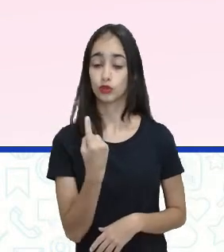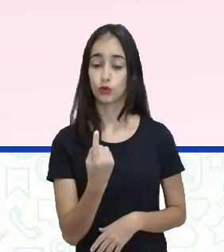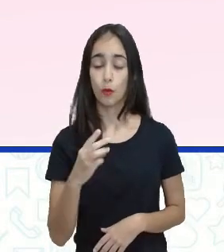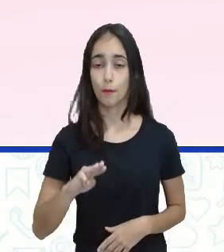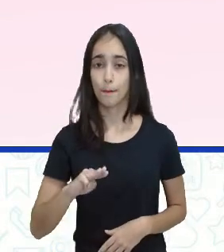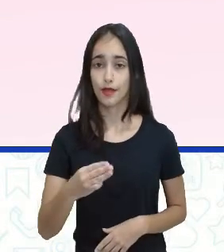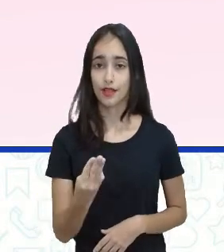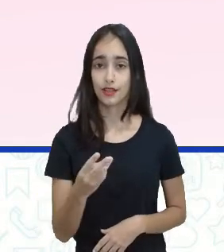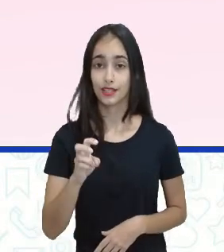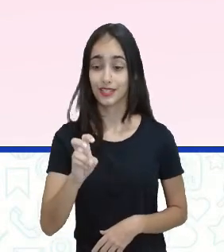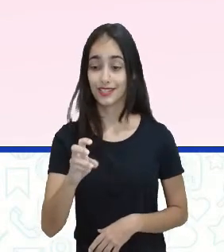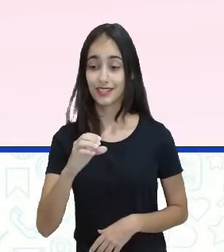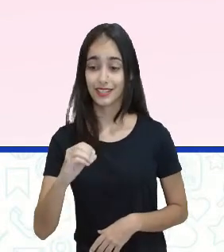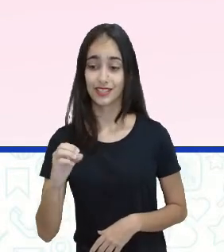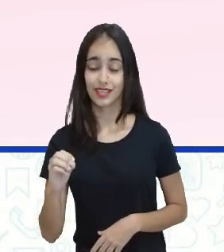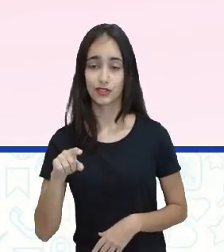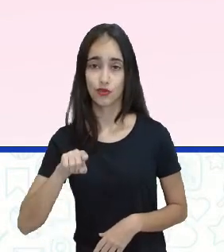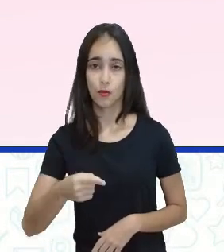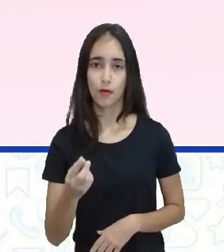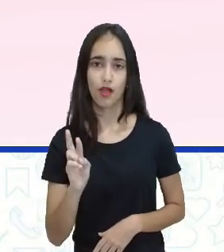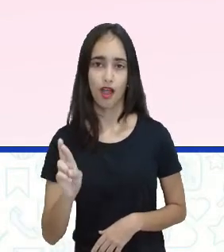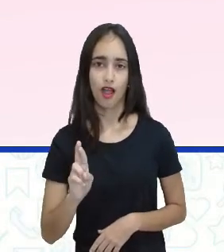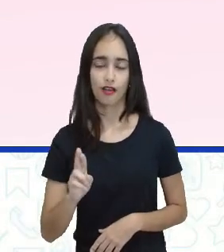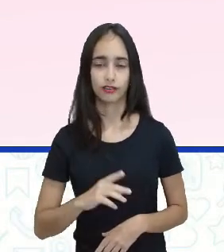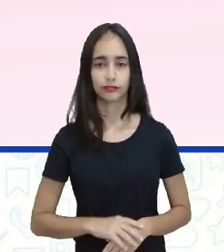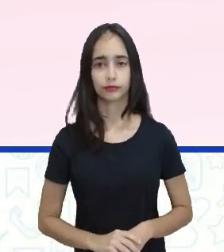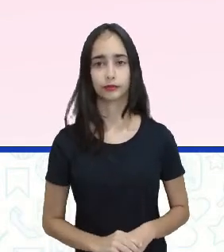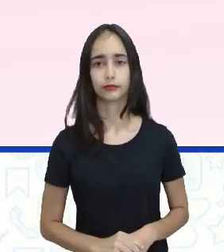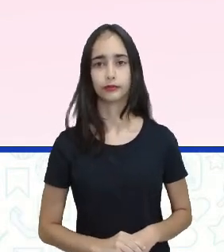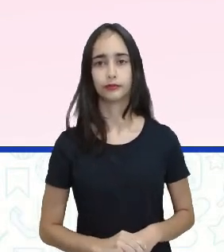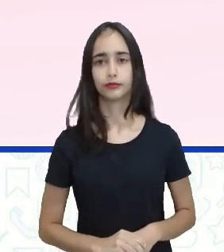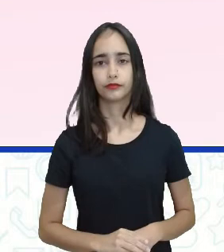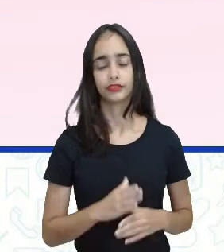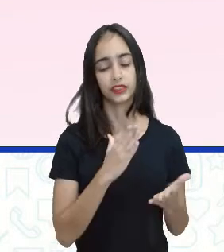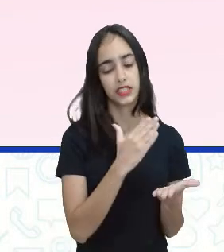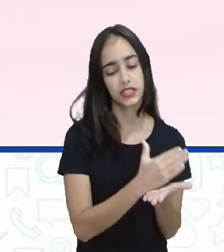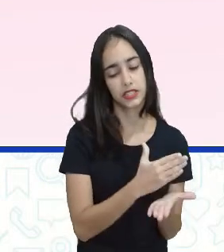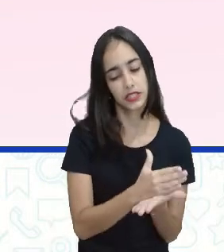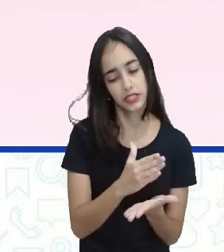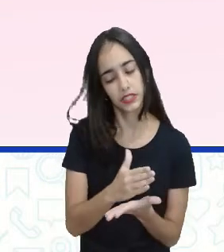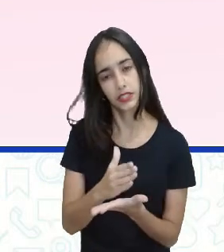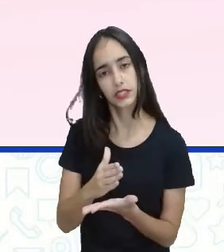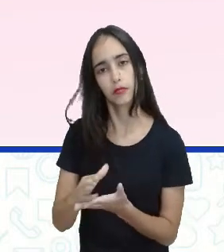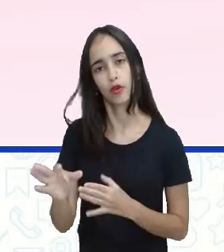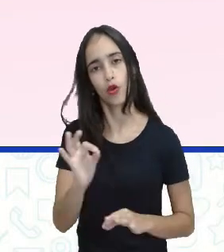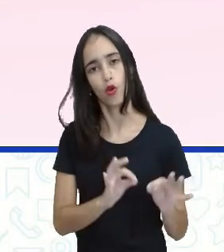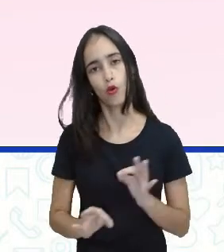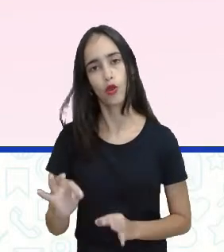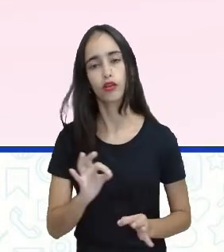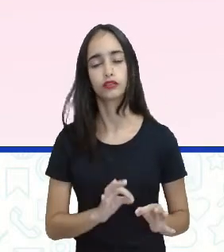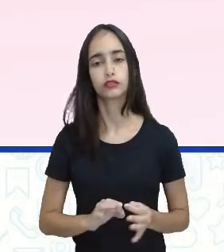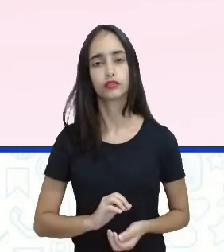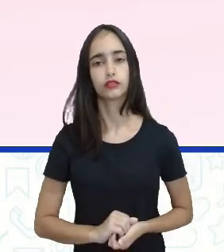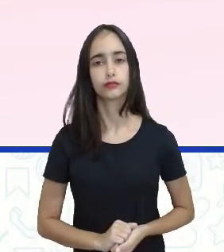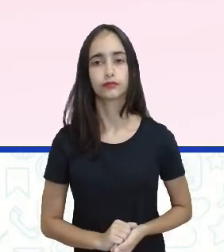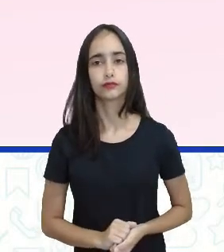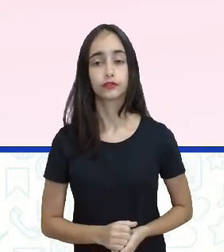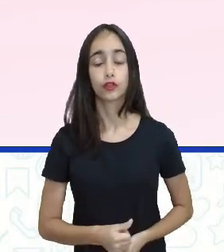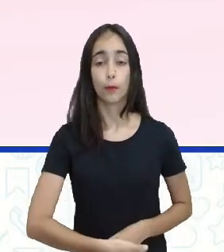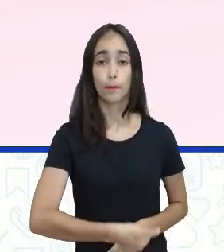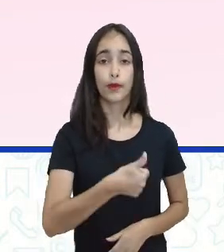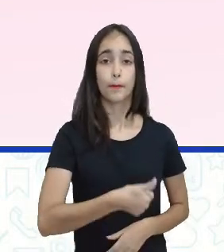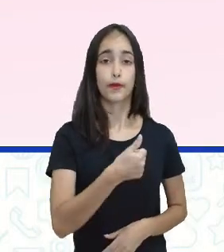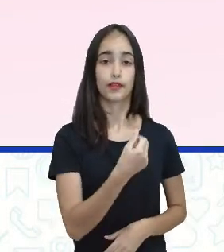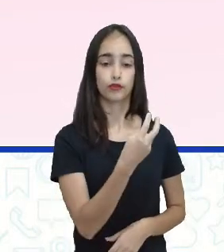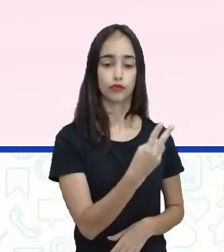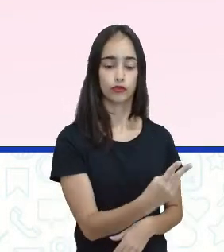R$1.500.000, separando cada um de acordo com a constante de proporcionalidade. O primeiro